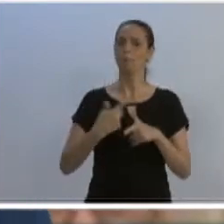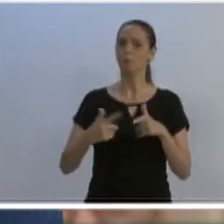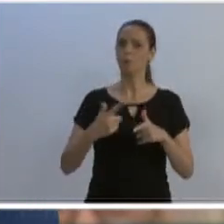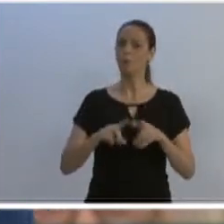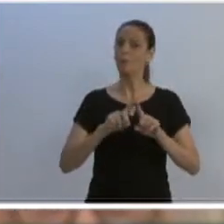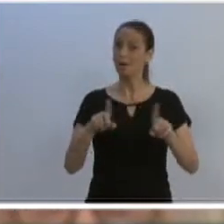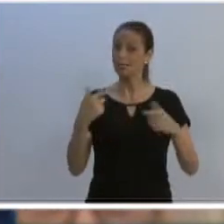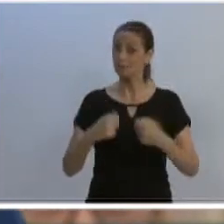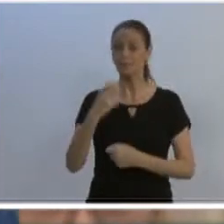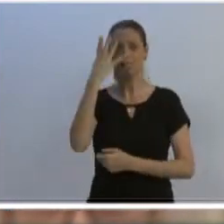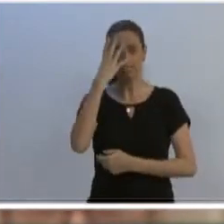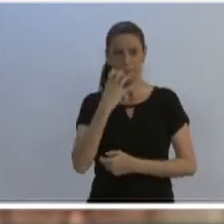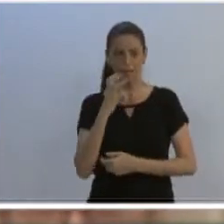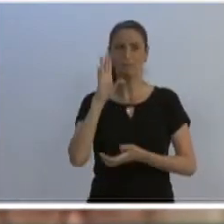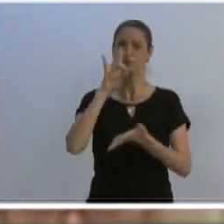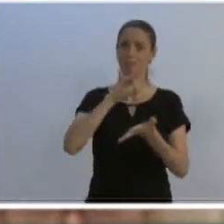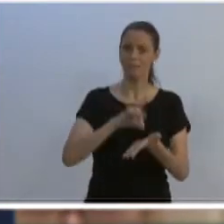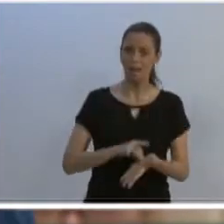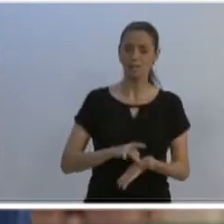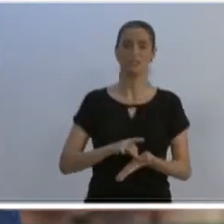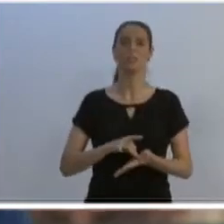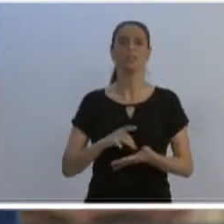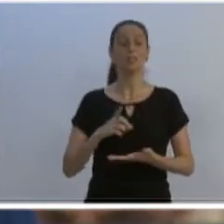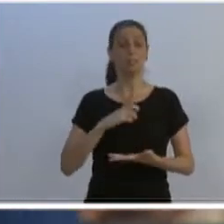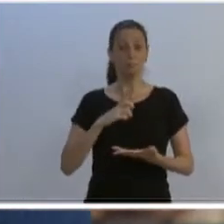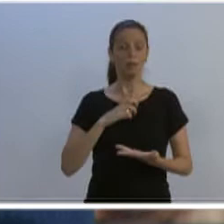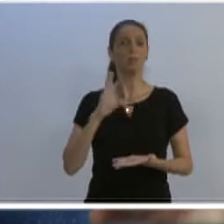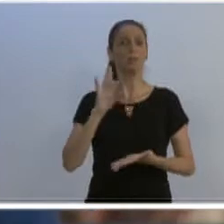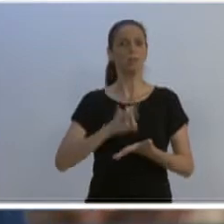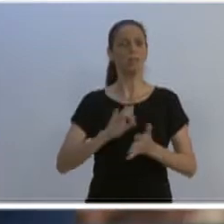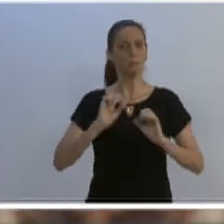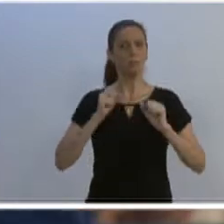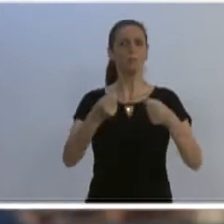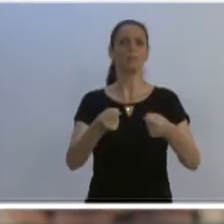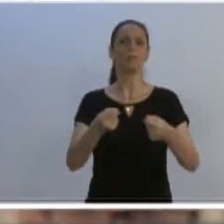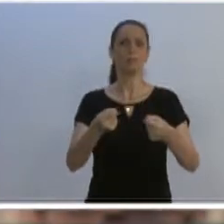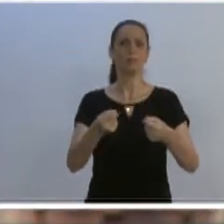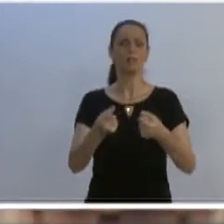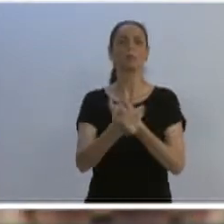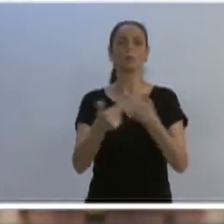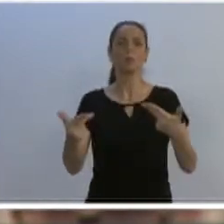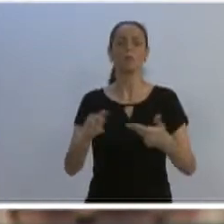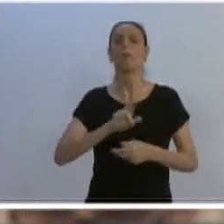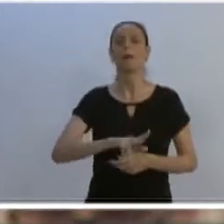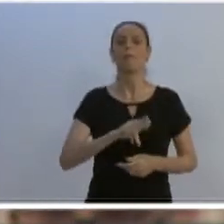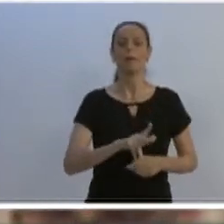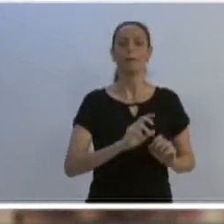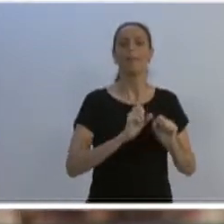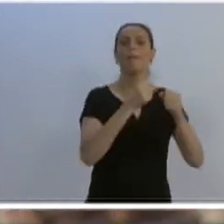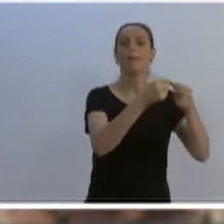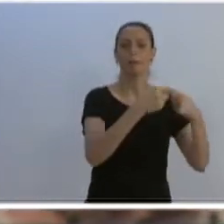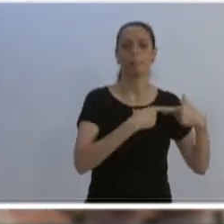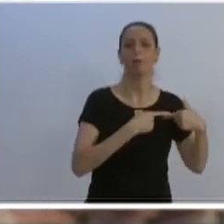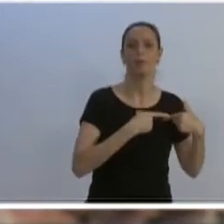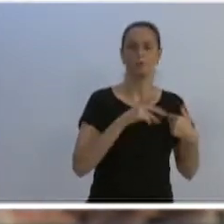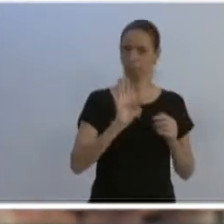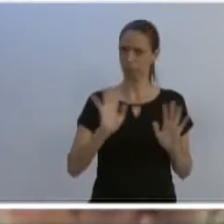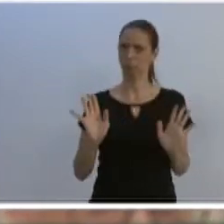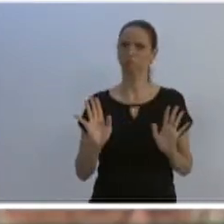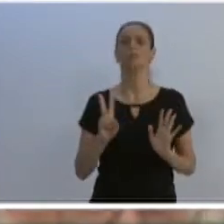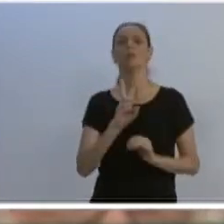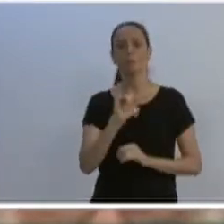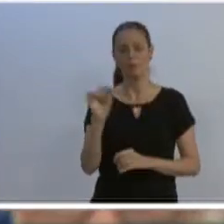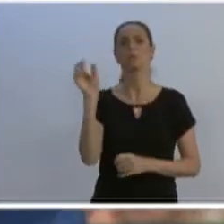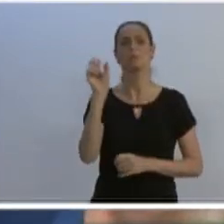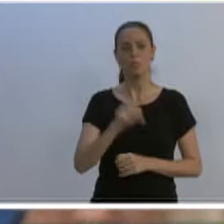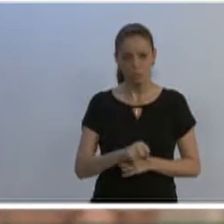seriedade, precisa de verdade, precisa de sensatez. Gente que defende causas e não que fica defendendo cegamente os lados. Vamos reconstruir,